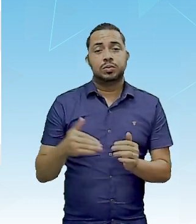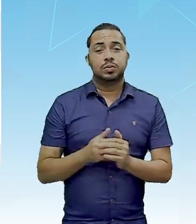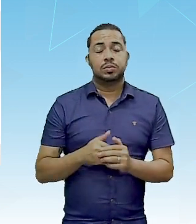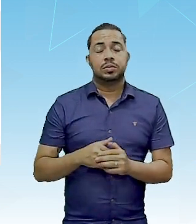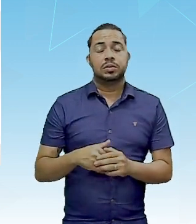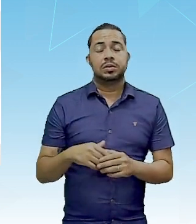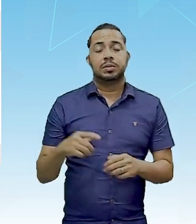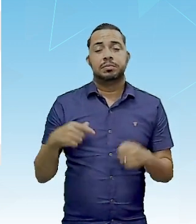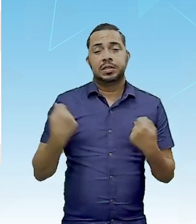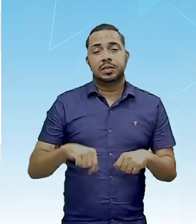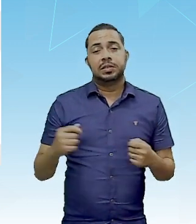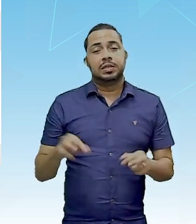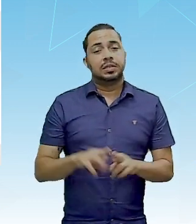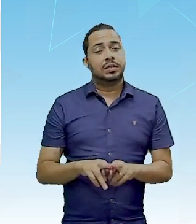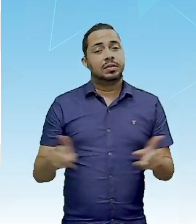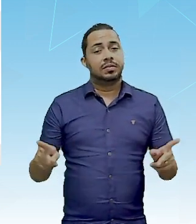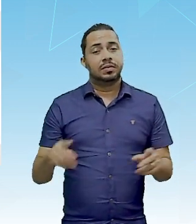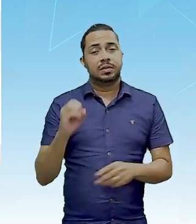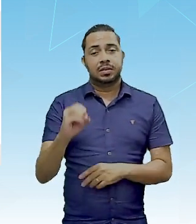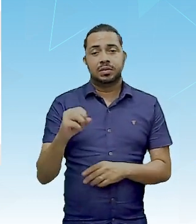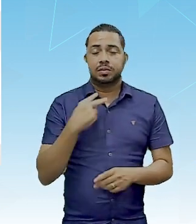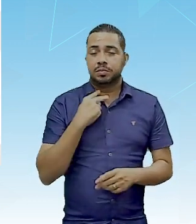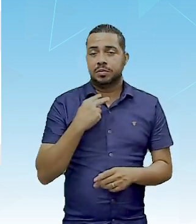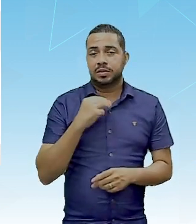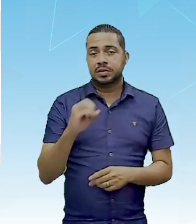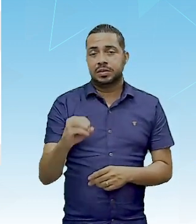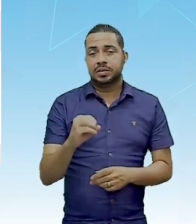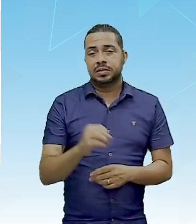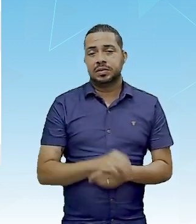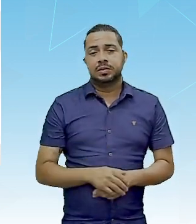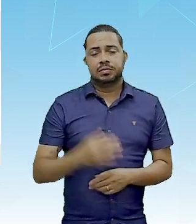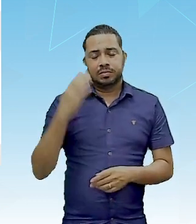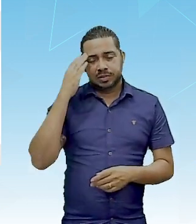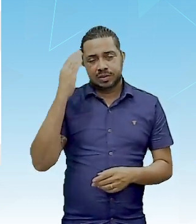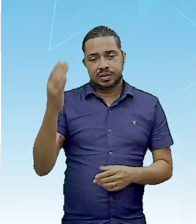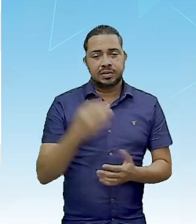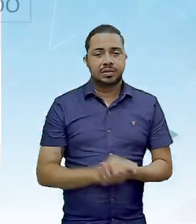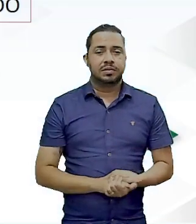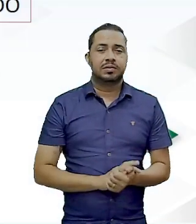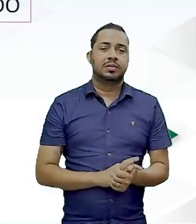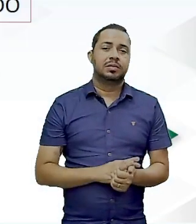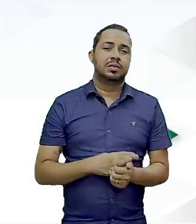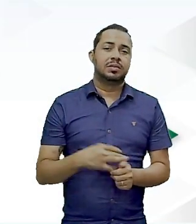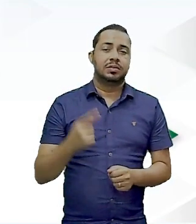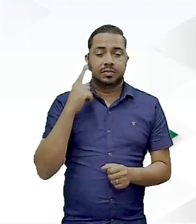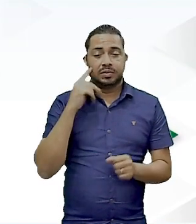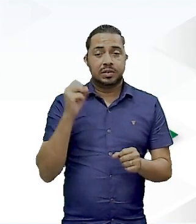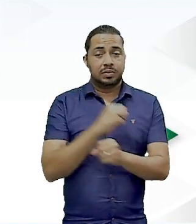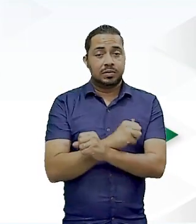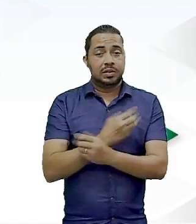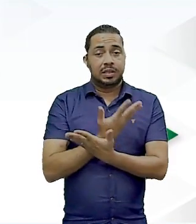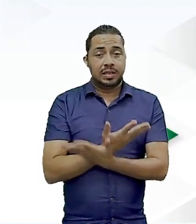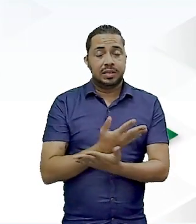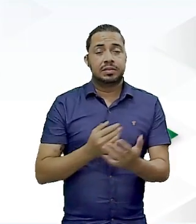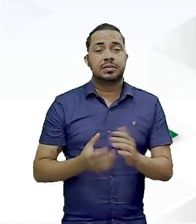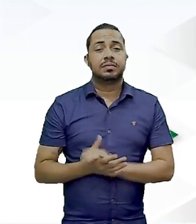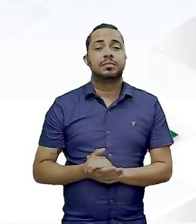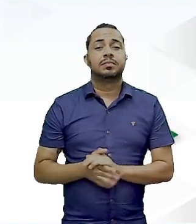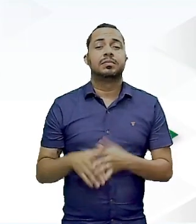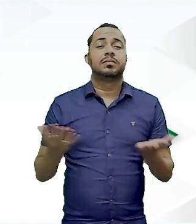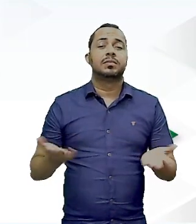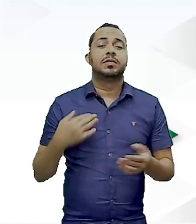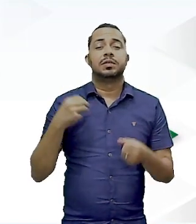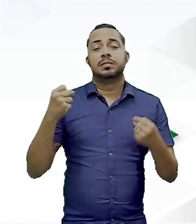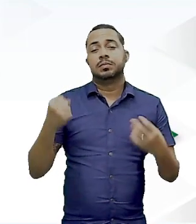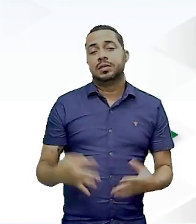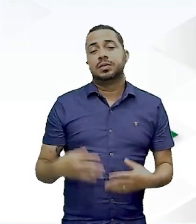tem que ser diferente de zero, não pode ser zero. Fechou? Obrigado, Jonathan. Vamos lá então agora para o slide. Bom, agora eu vou explicar